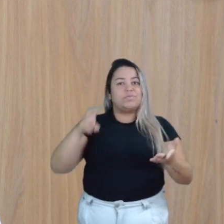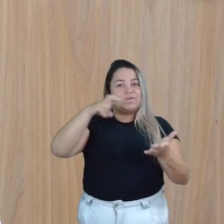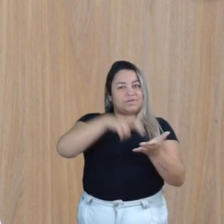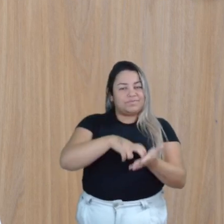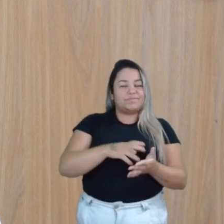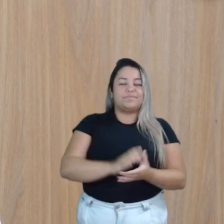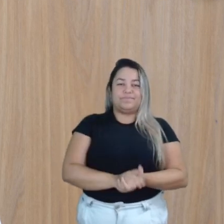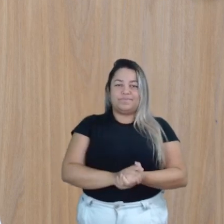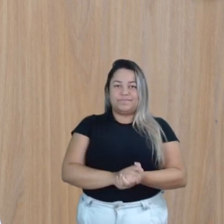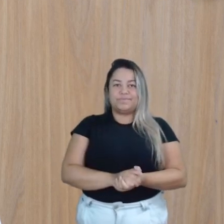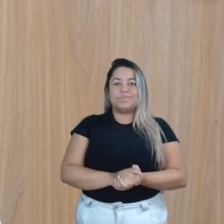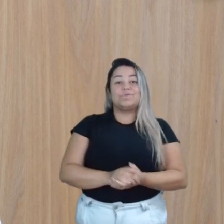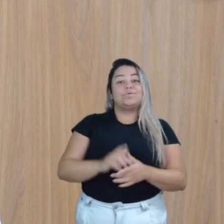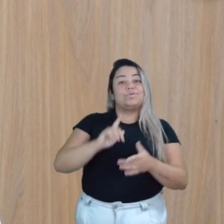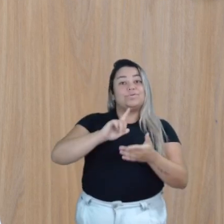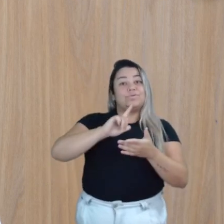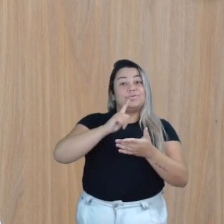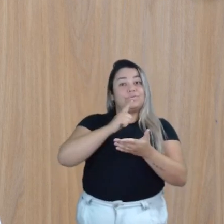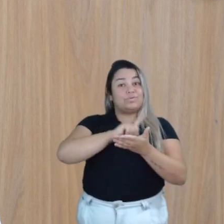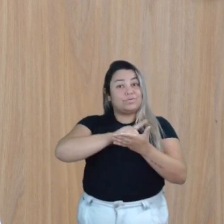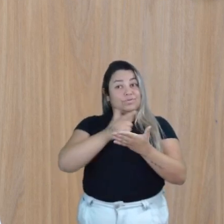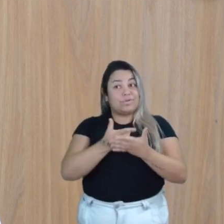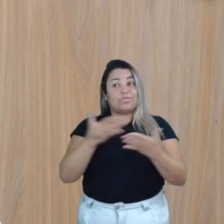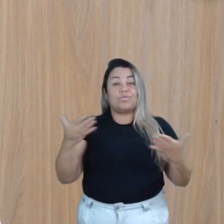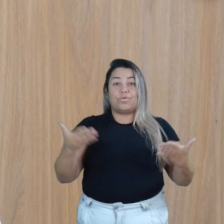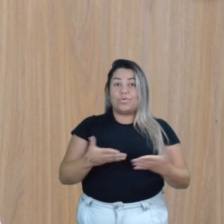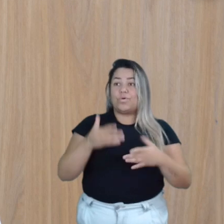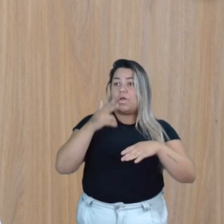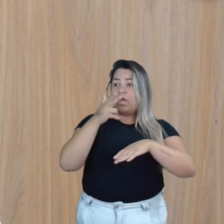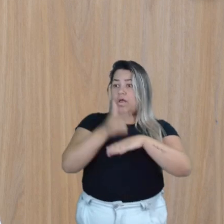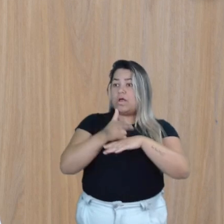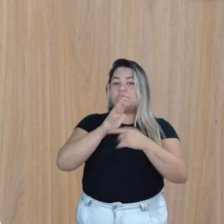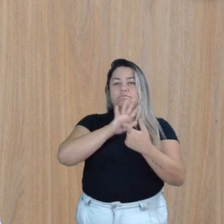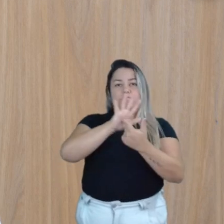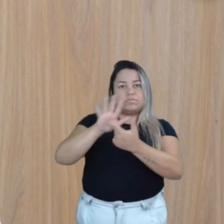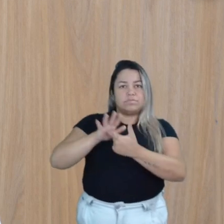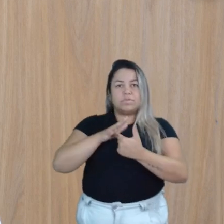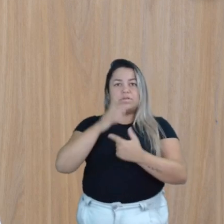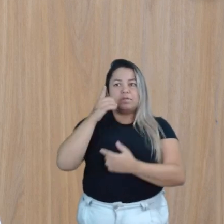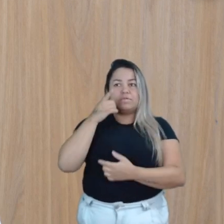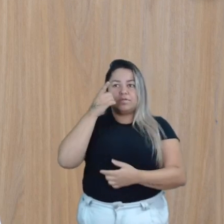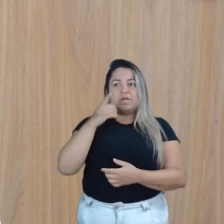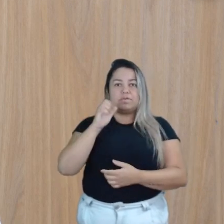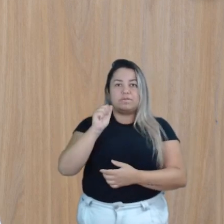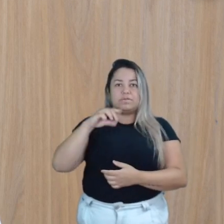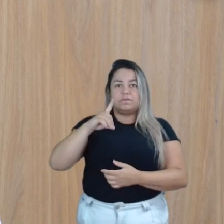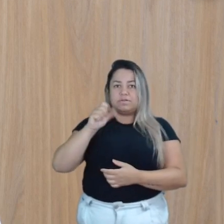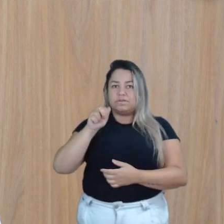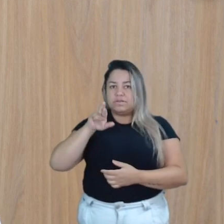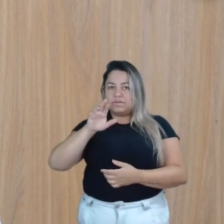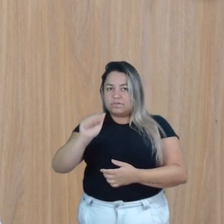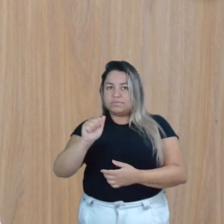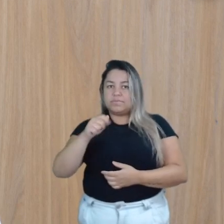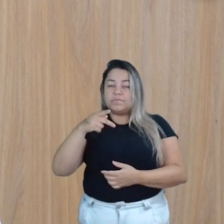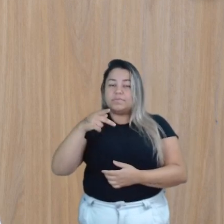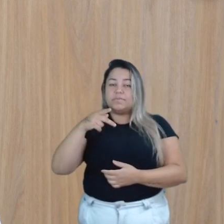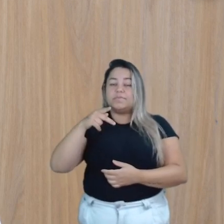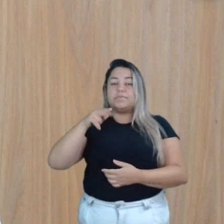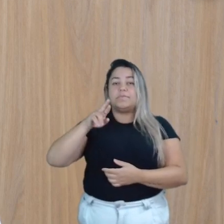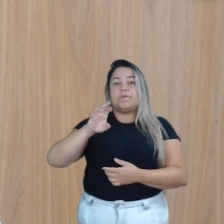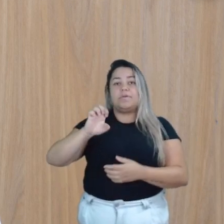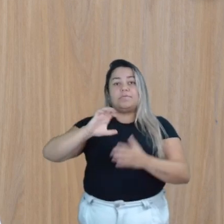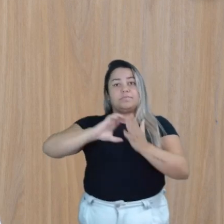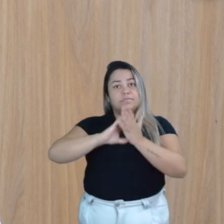sua manhã. O jornal de hoje exibe as entrevistas com a deputada federal Dandara Tonantzin, que é pré-candidata à Prefeitura